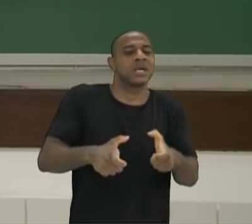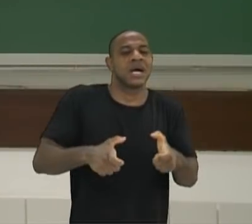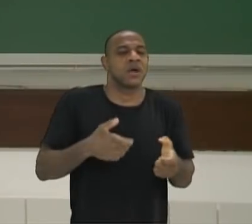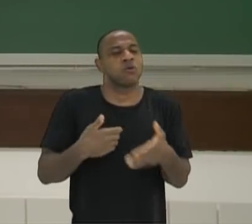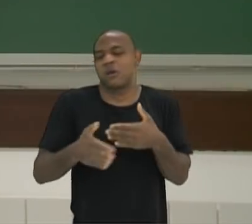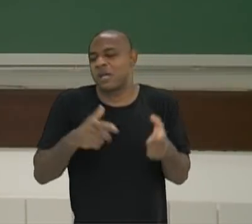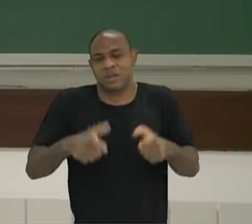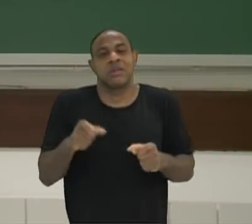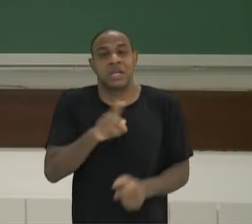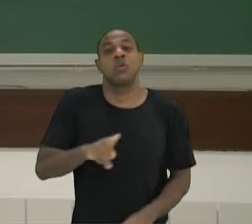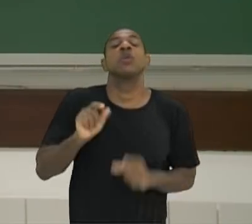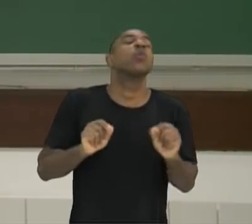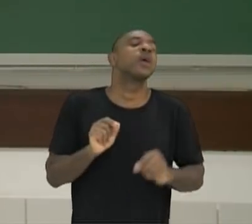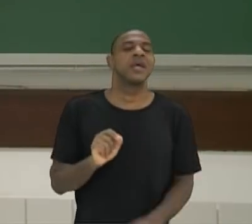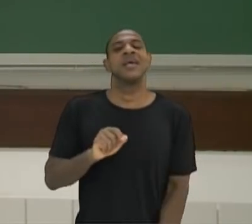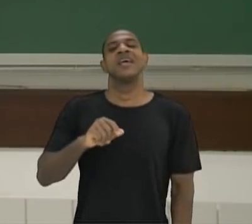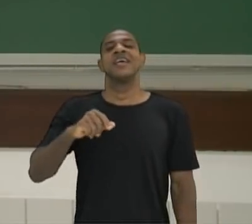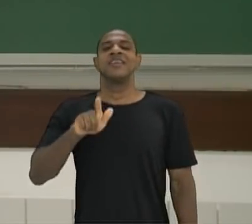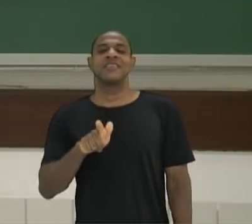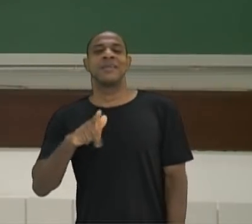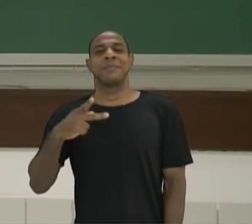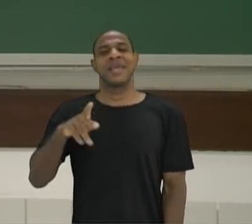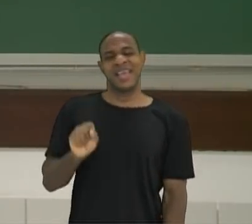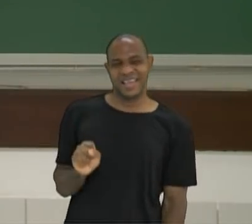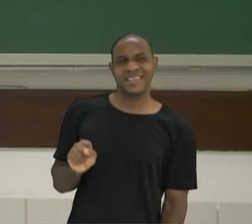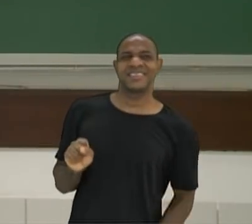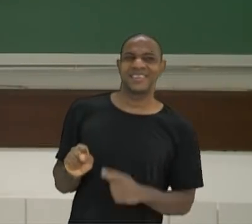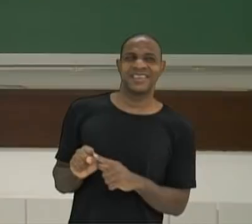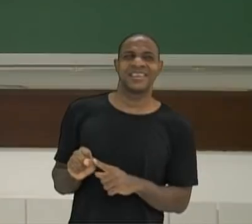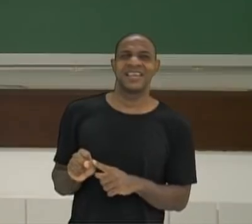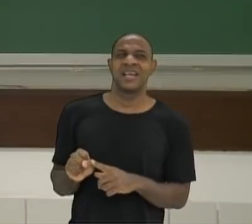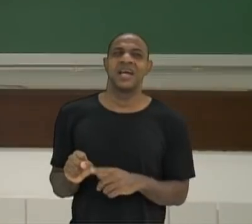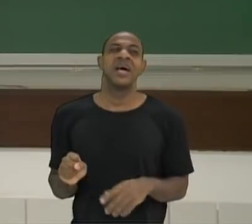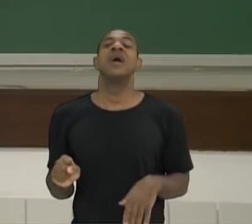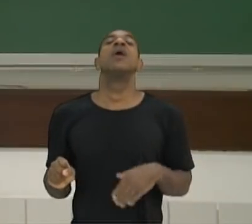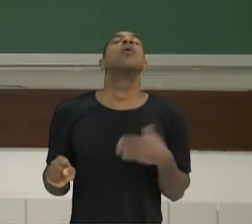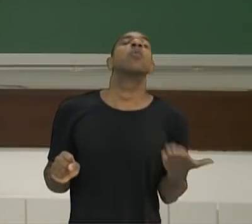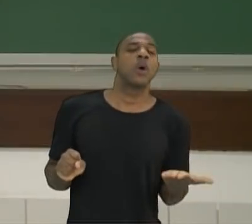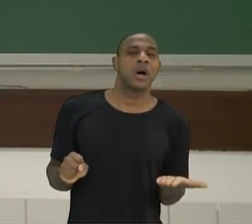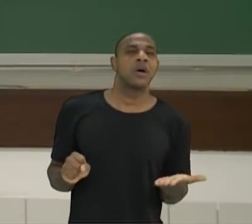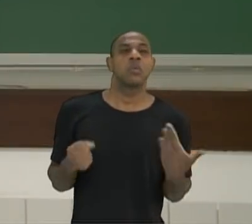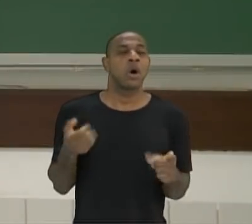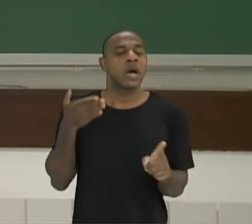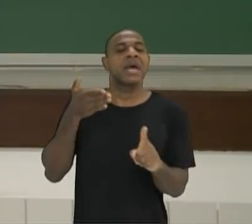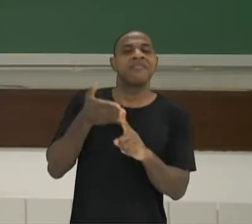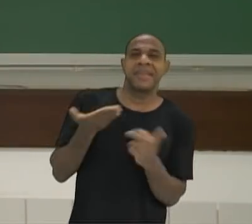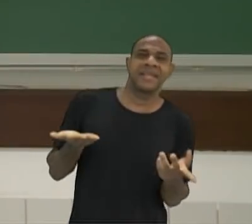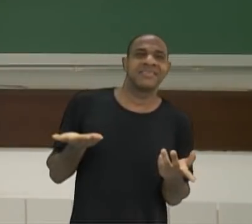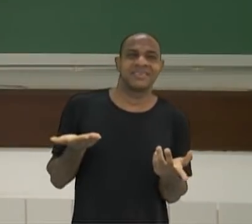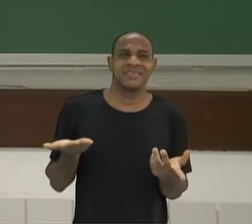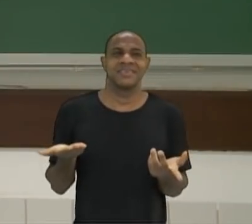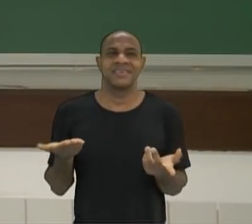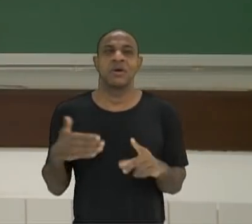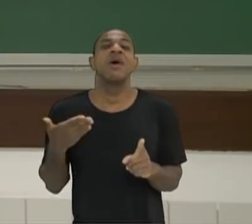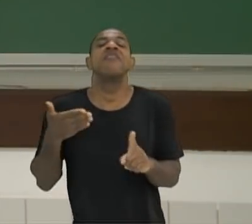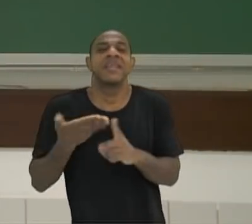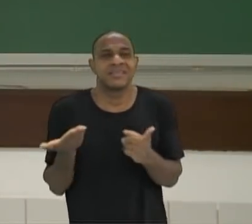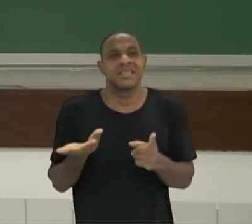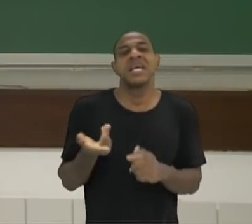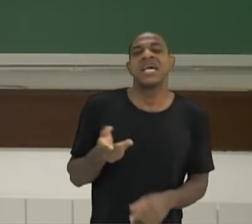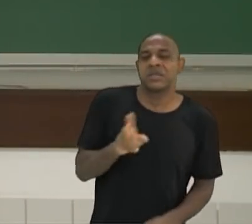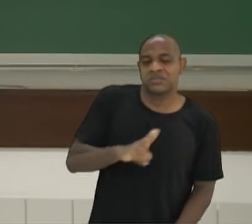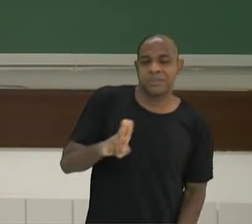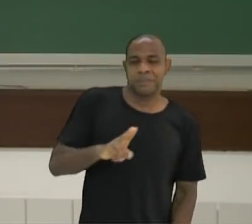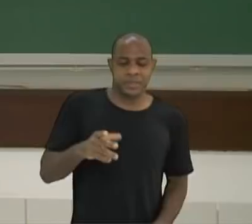você deve usar o GPS. Mas você já parou para pensar quais são os pontos de referência que o GPS utiliza? Bom, então vamos